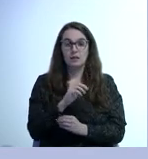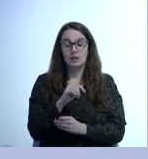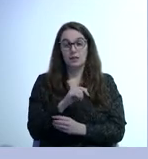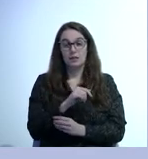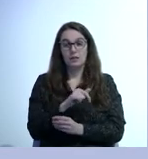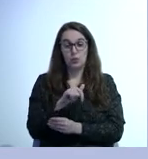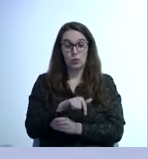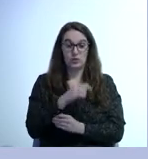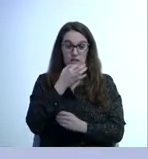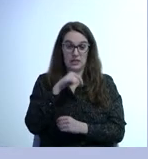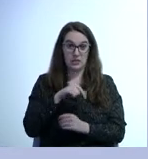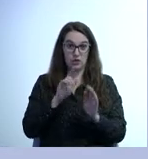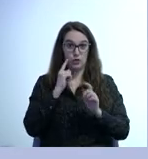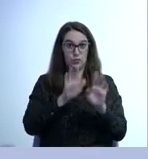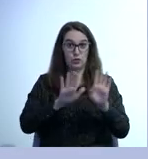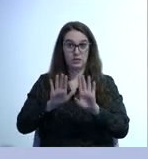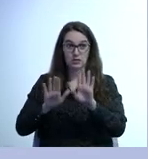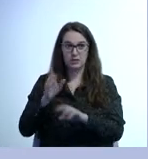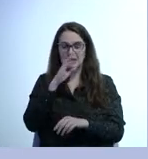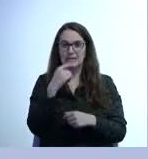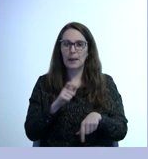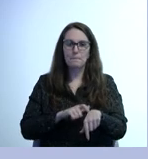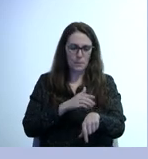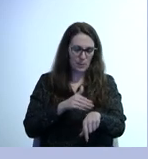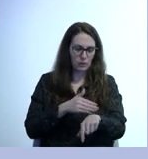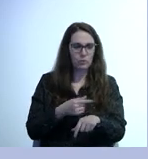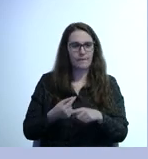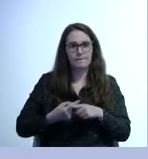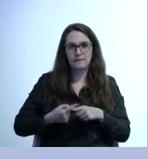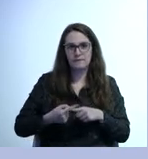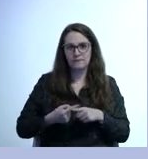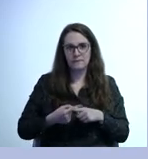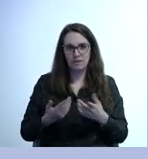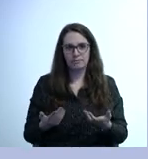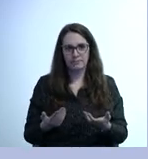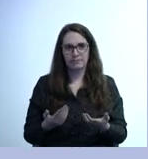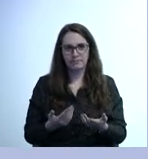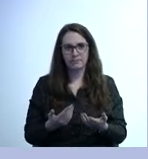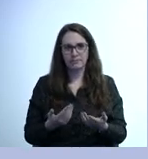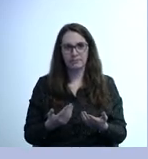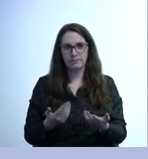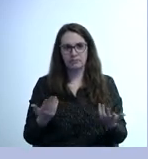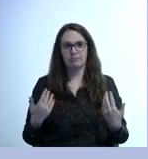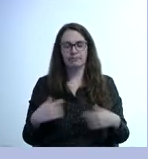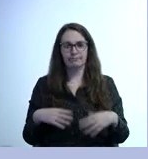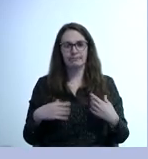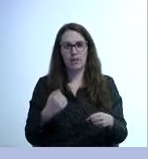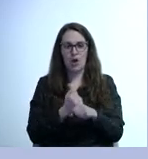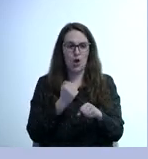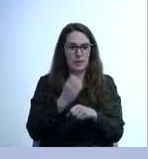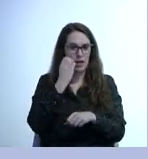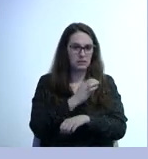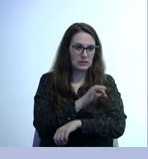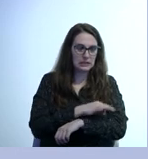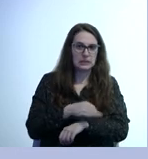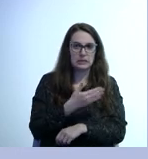esta exposição, não é? Esta existência destes momentos extraordinários, não é? Obviamente a obra do arquiteto Siza,